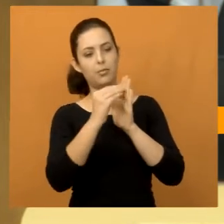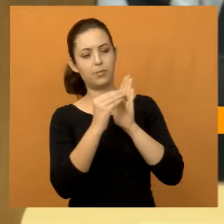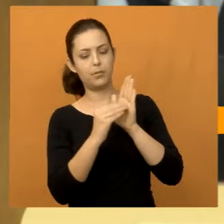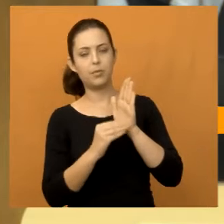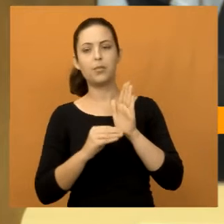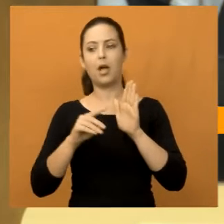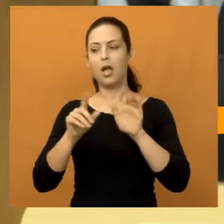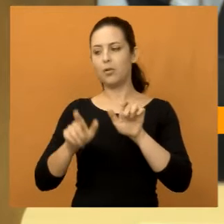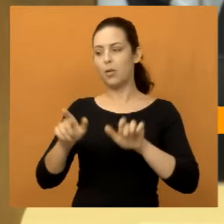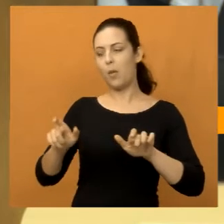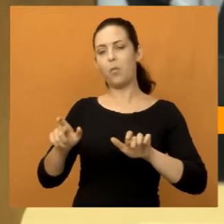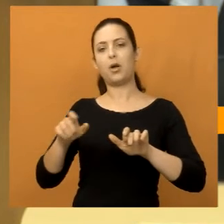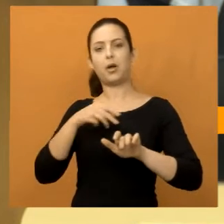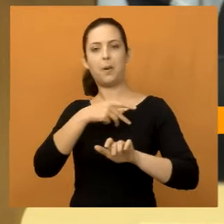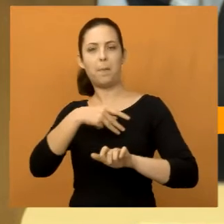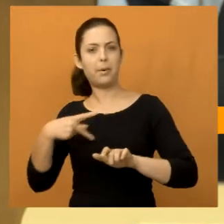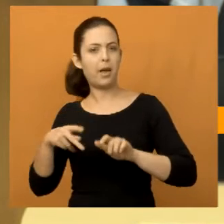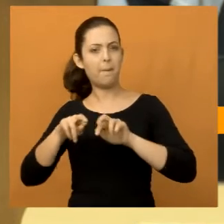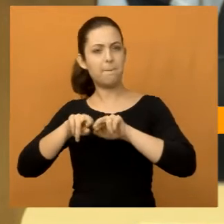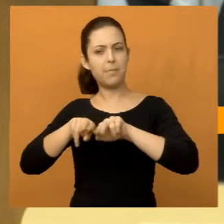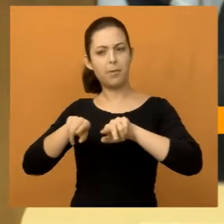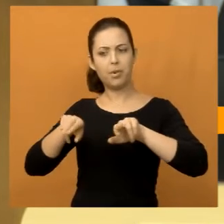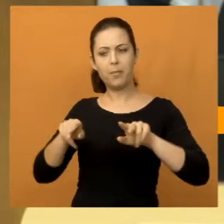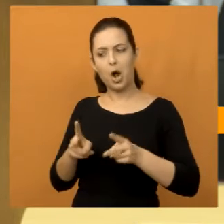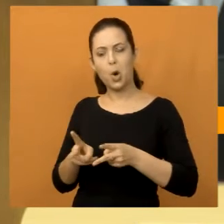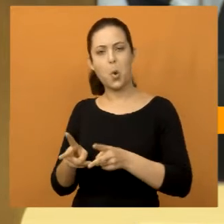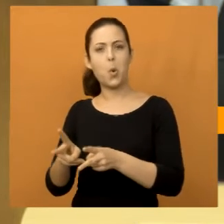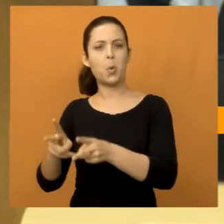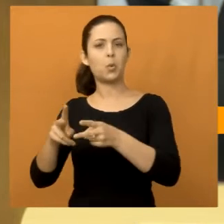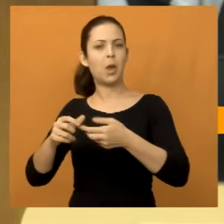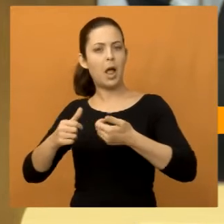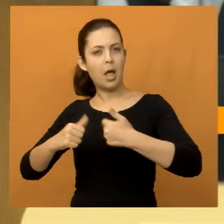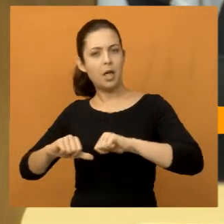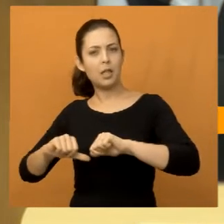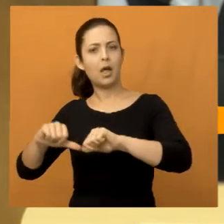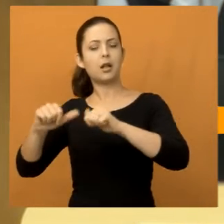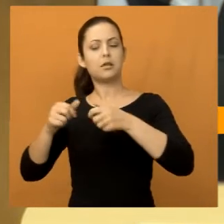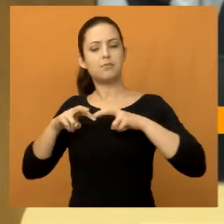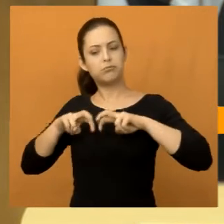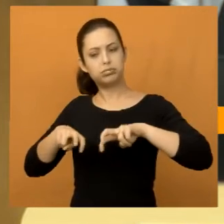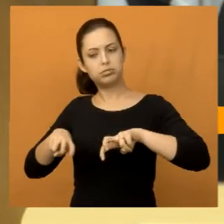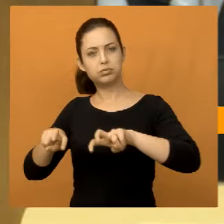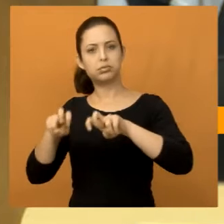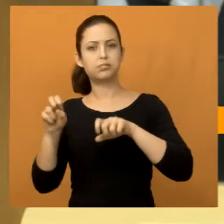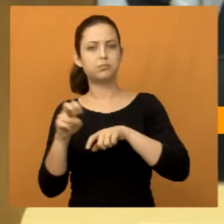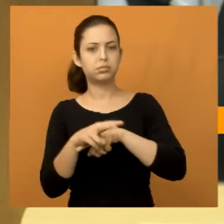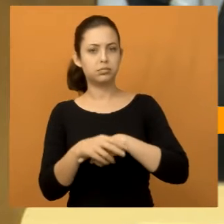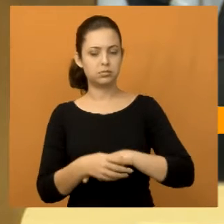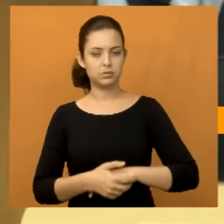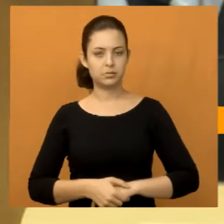autoridades competentes para sua devida continuidade e providências.